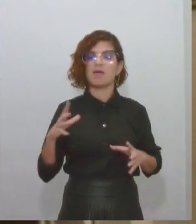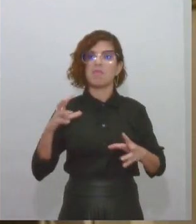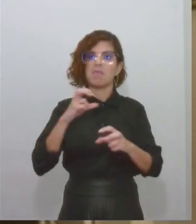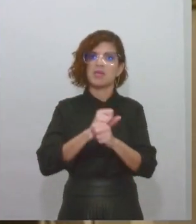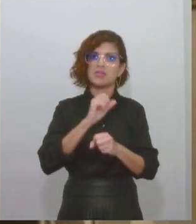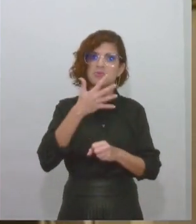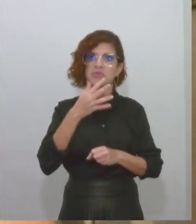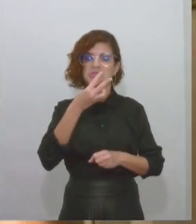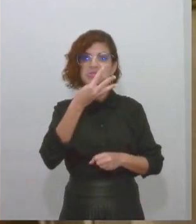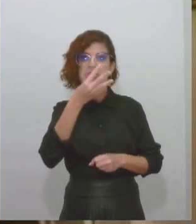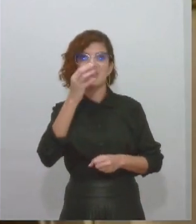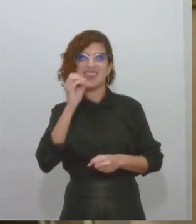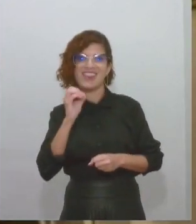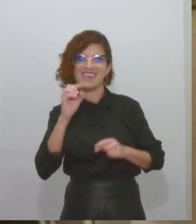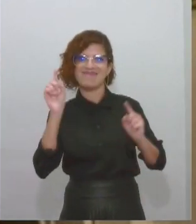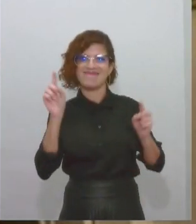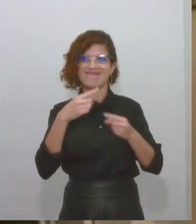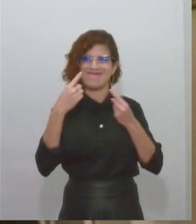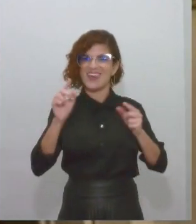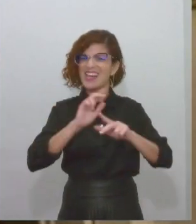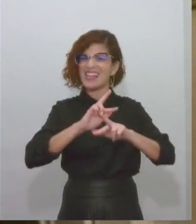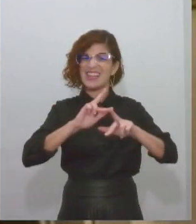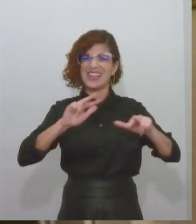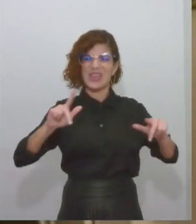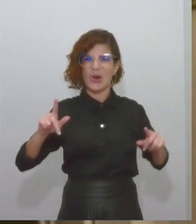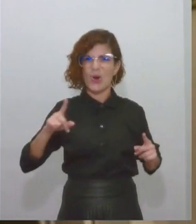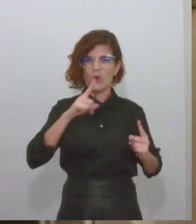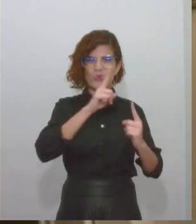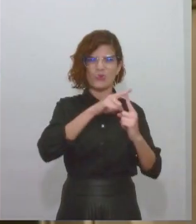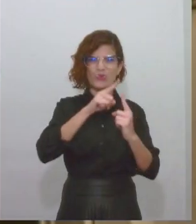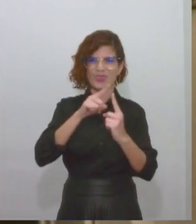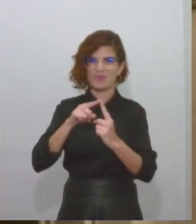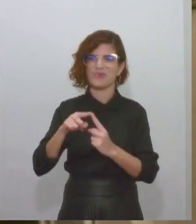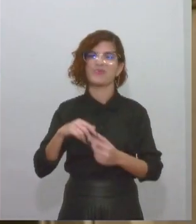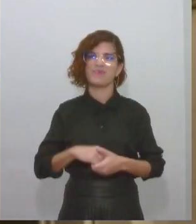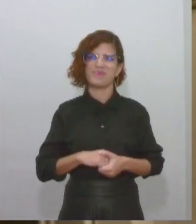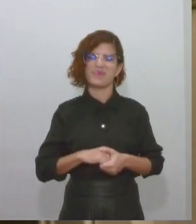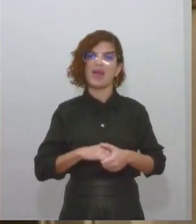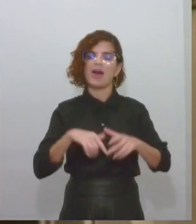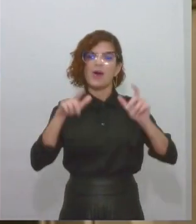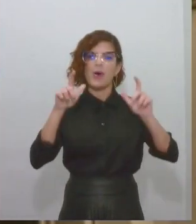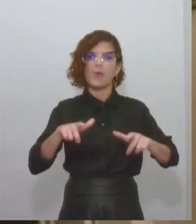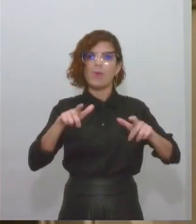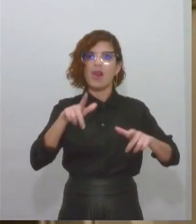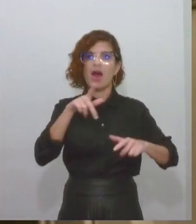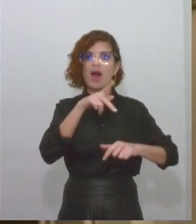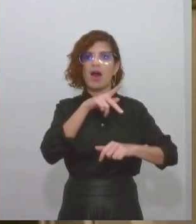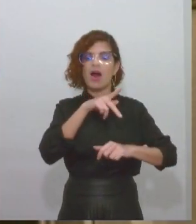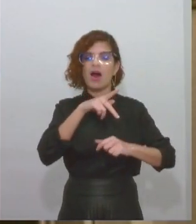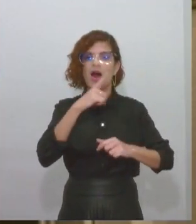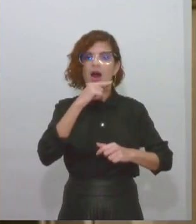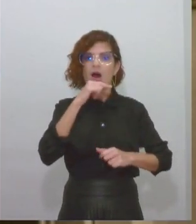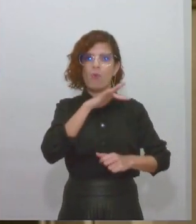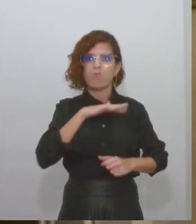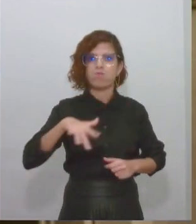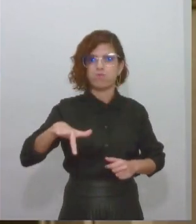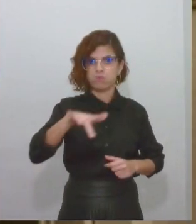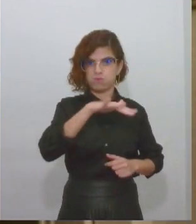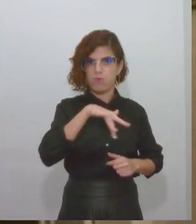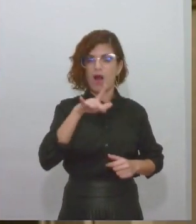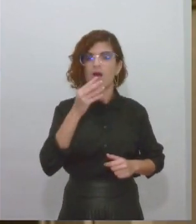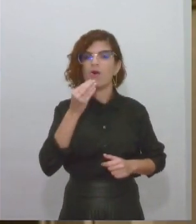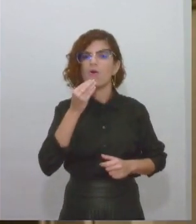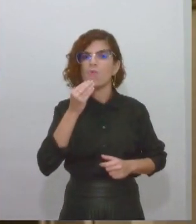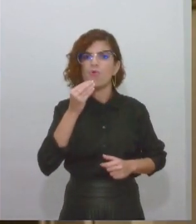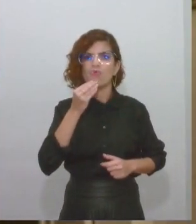vertentes musicais, né? Esse palco fica na Lagoa e é uma oportunidade, é um local muito bonito de receber,